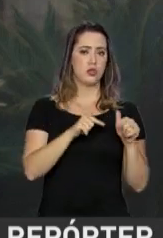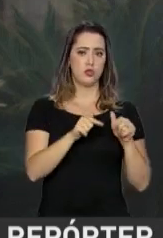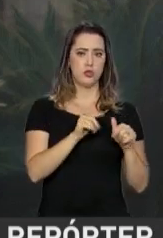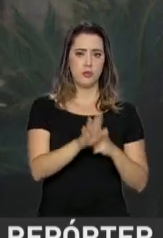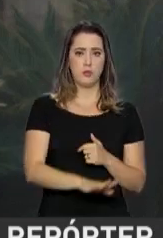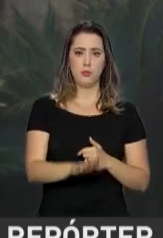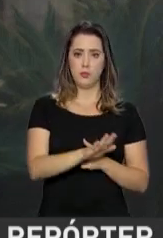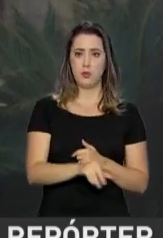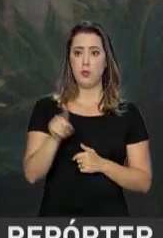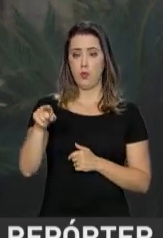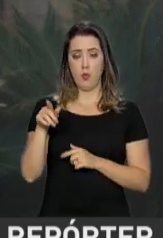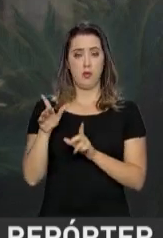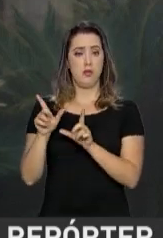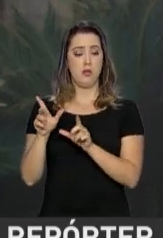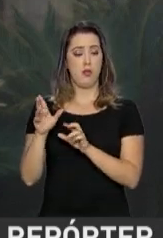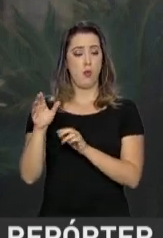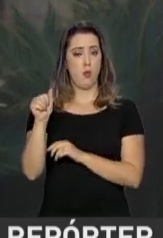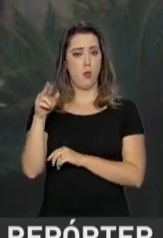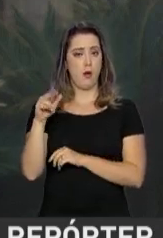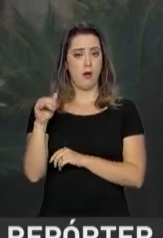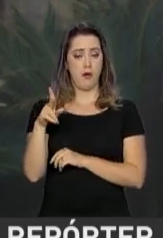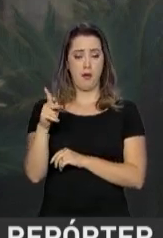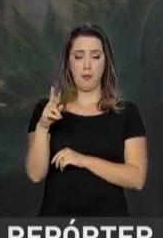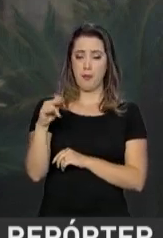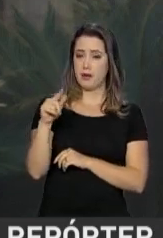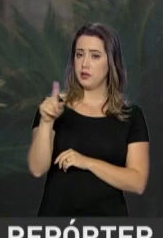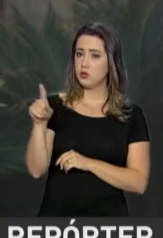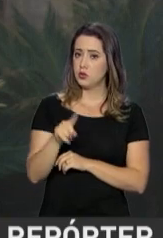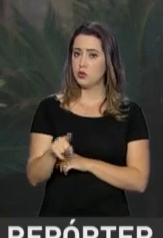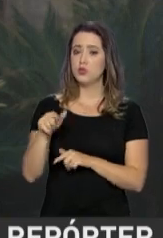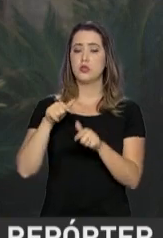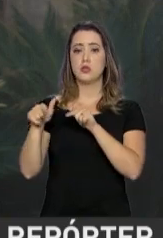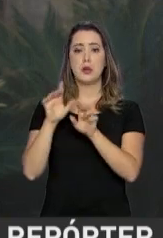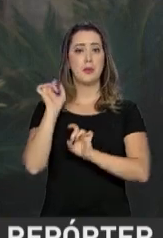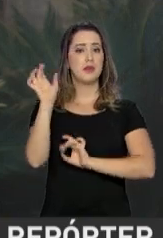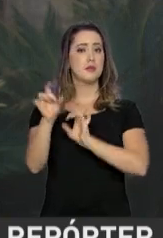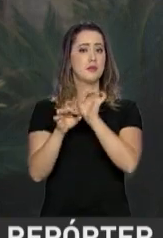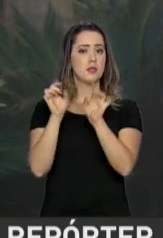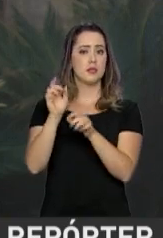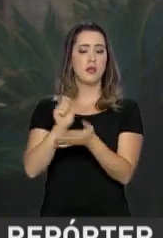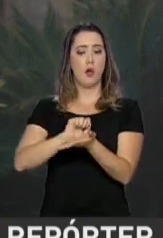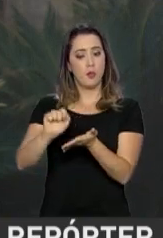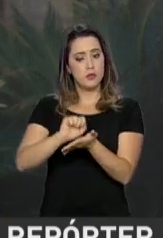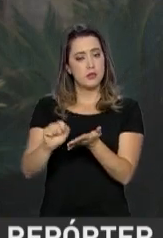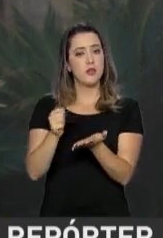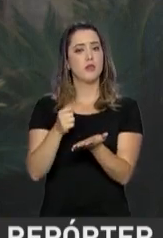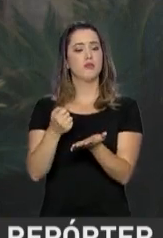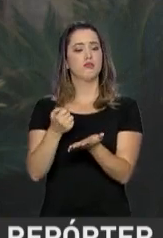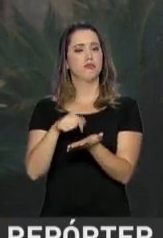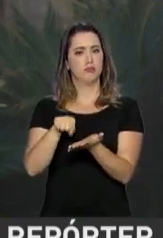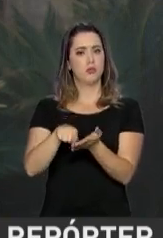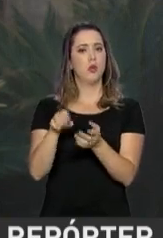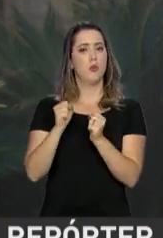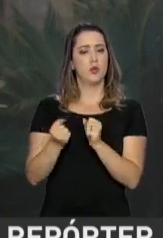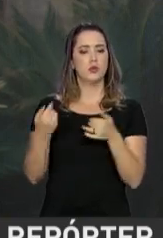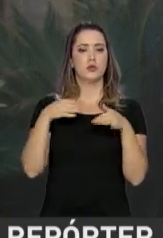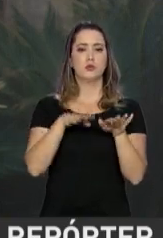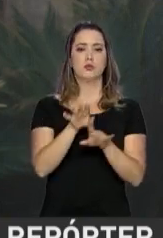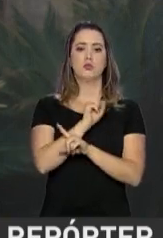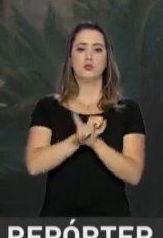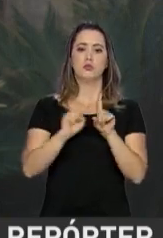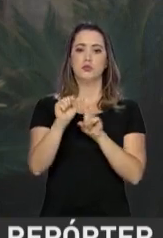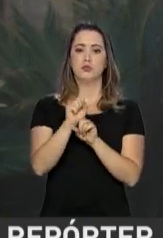especial ajustado por escrito por prazo determinado a idéia é que os jovens possam ganhar oportunidade de inclusão social